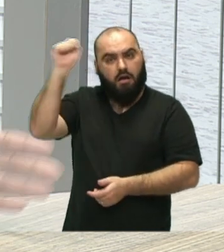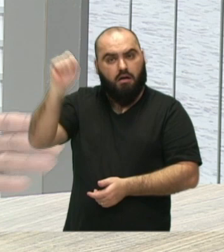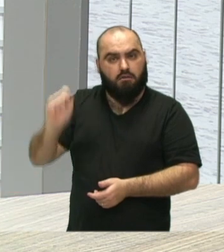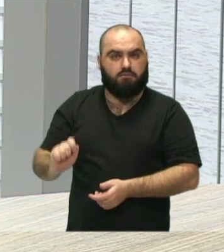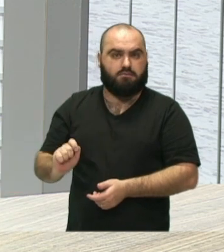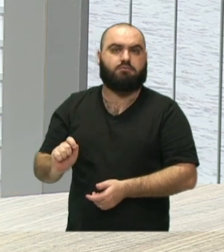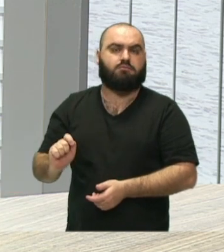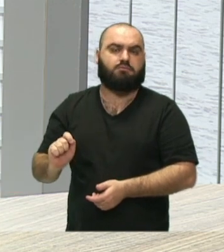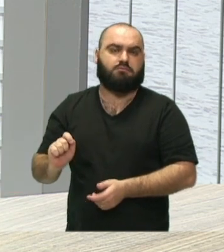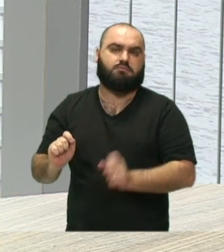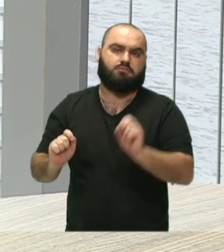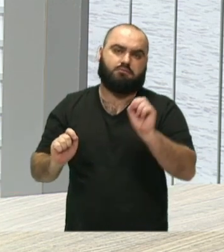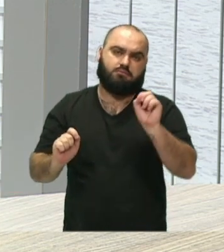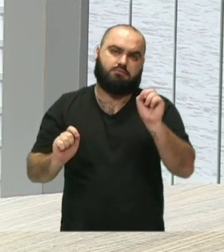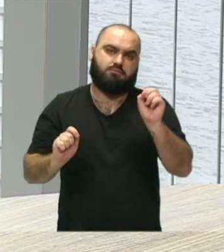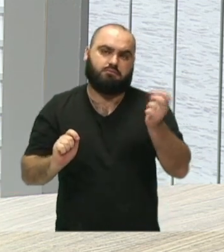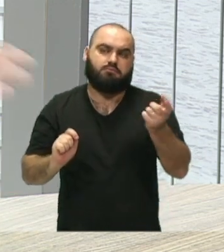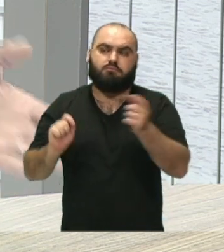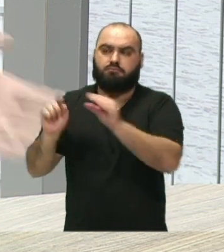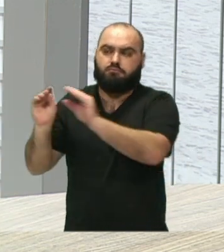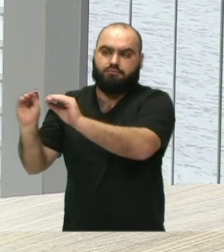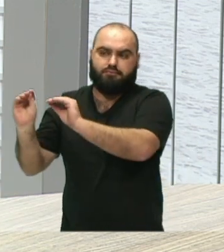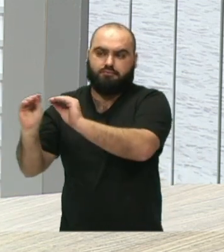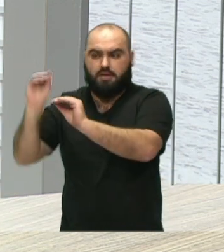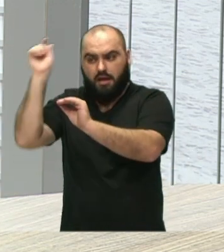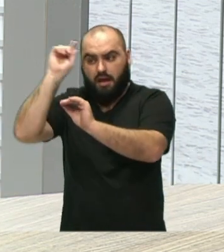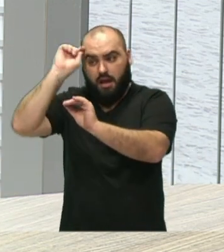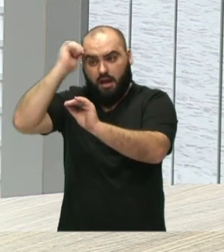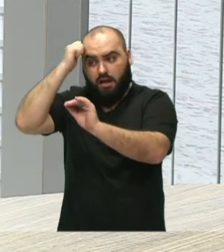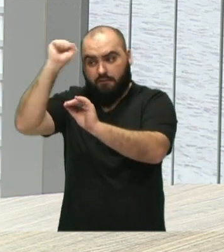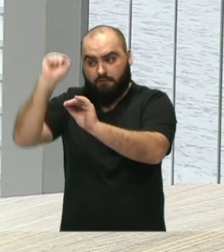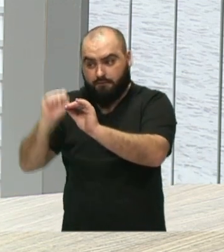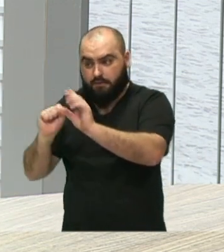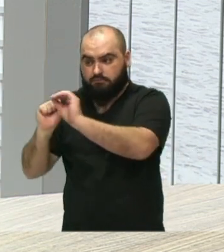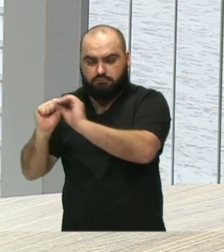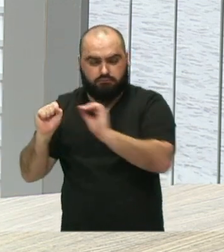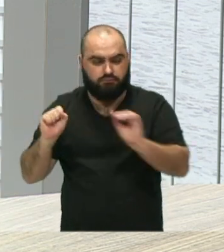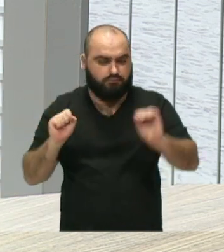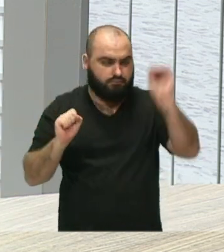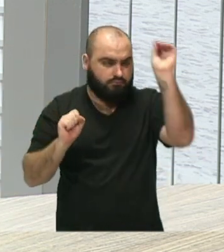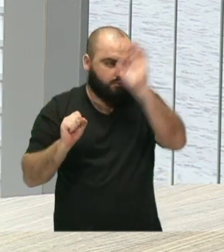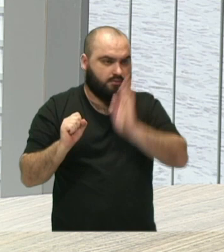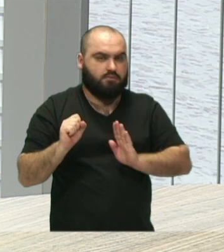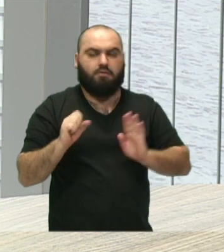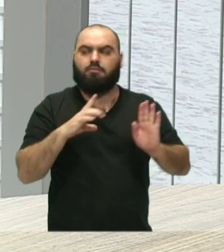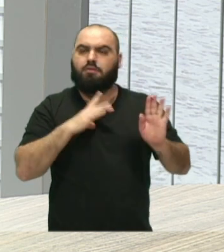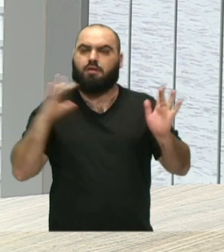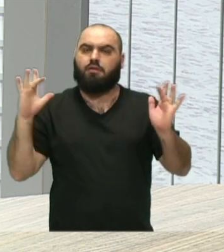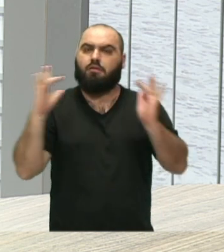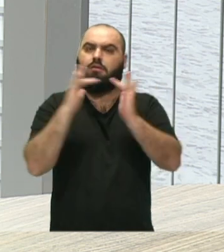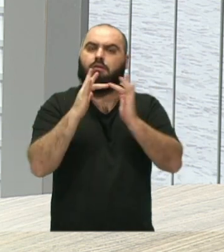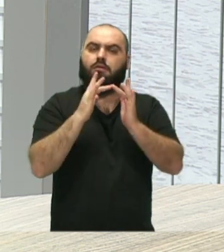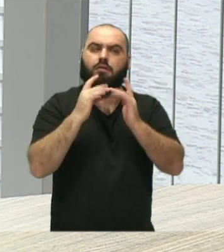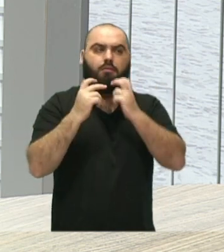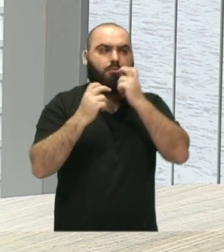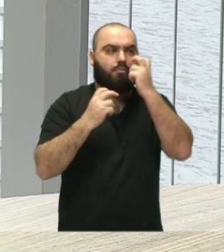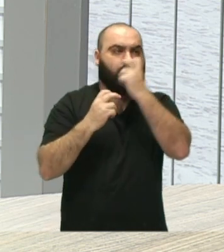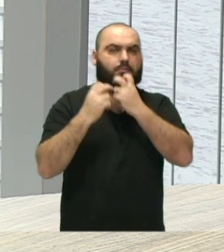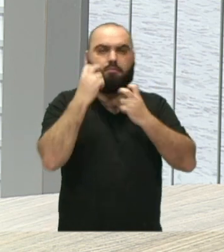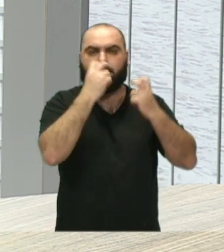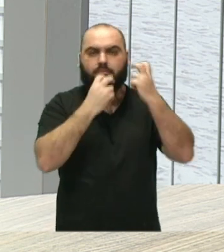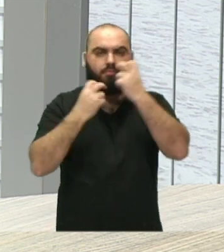que é a passagem dos africanos para o Brasil e vice-versa, né, dos caminhos, ela está muito envolta à oralidade, por conta da